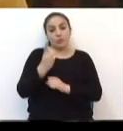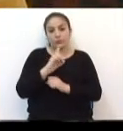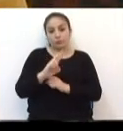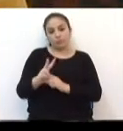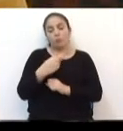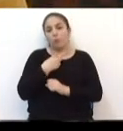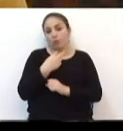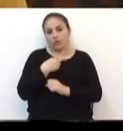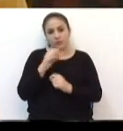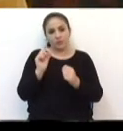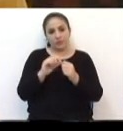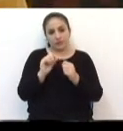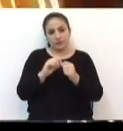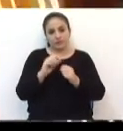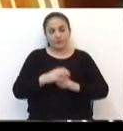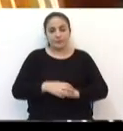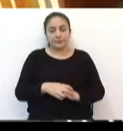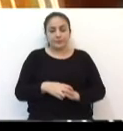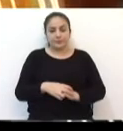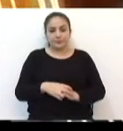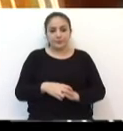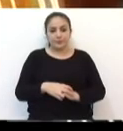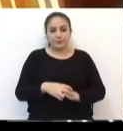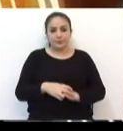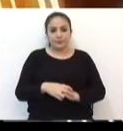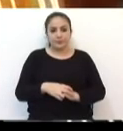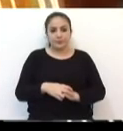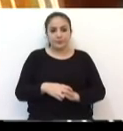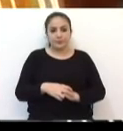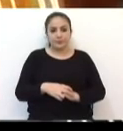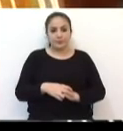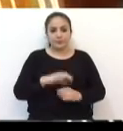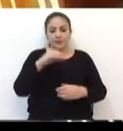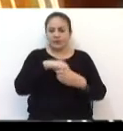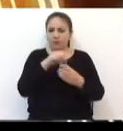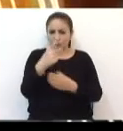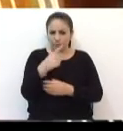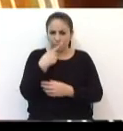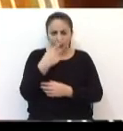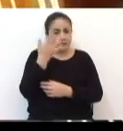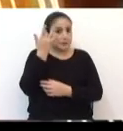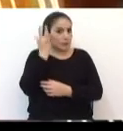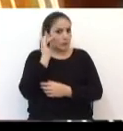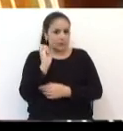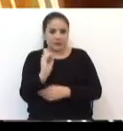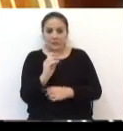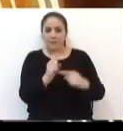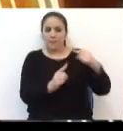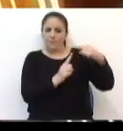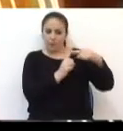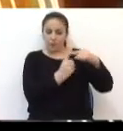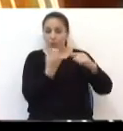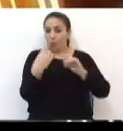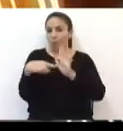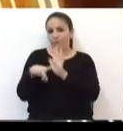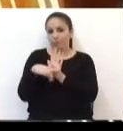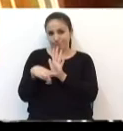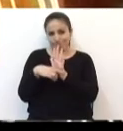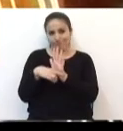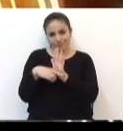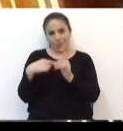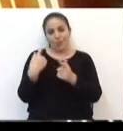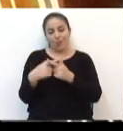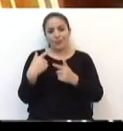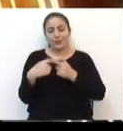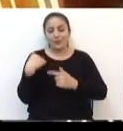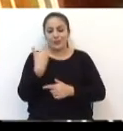e não se pode acontecer numa audiência de custódia. Dentro da tua colocação, eu não sei se ela traz um ponto positivo ou negativo ainda, porque